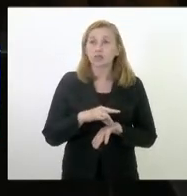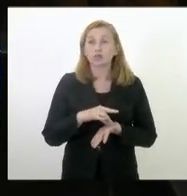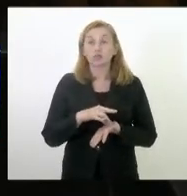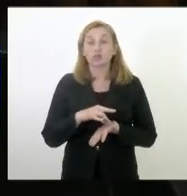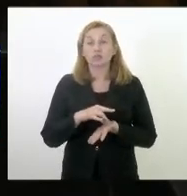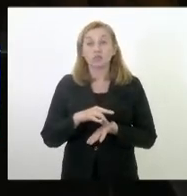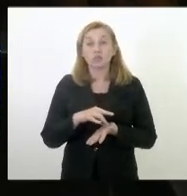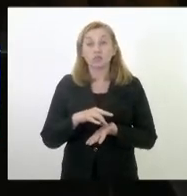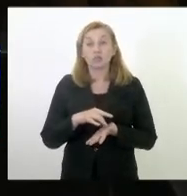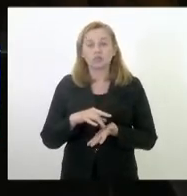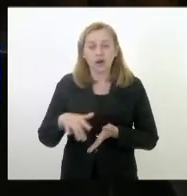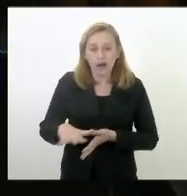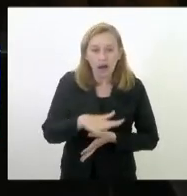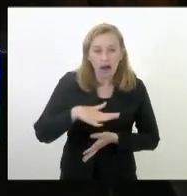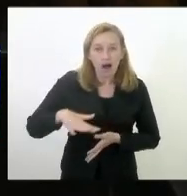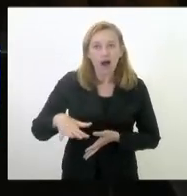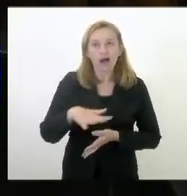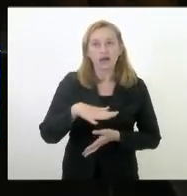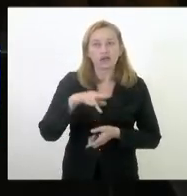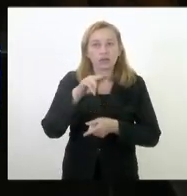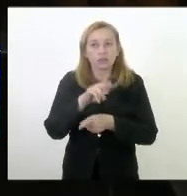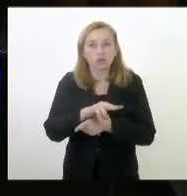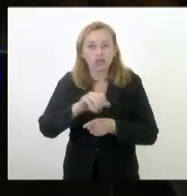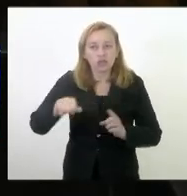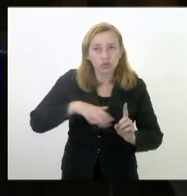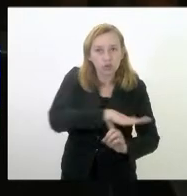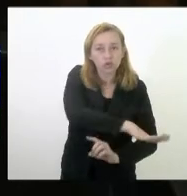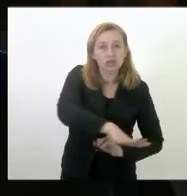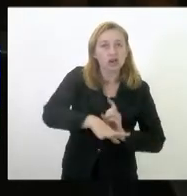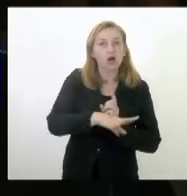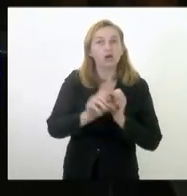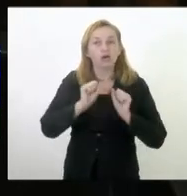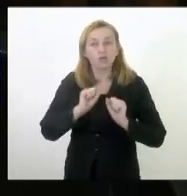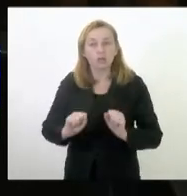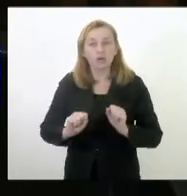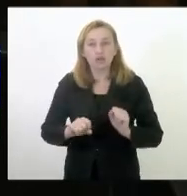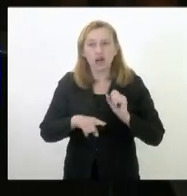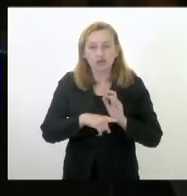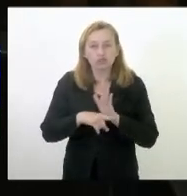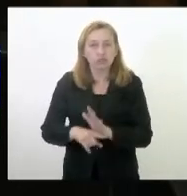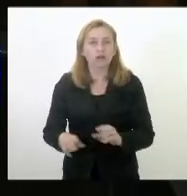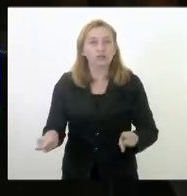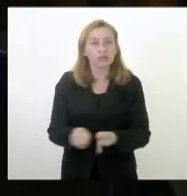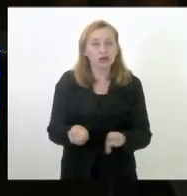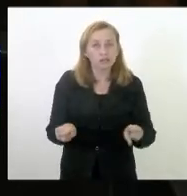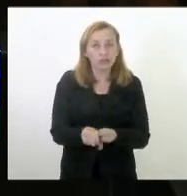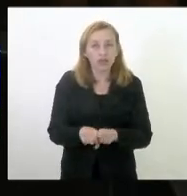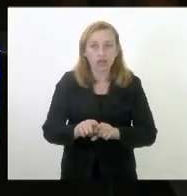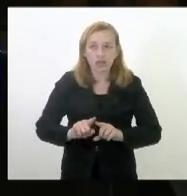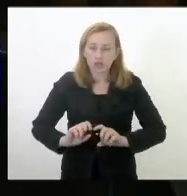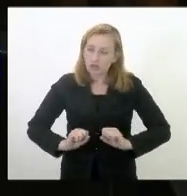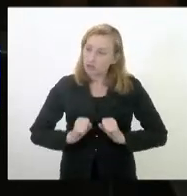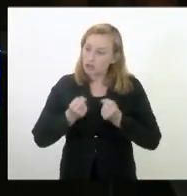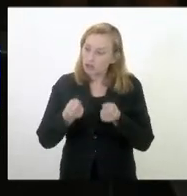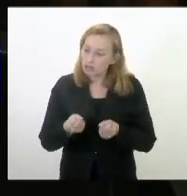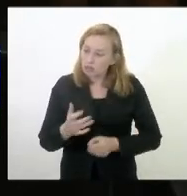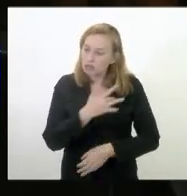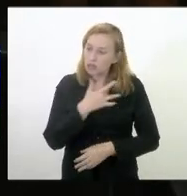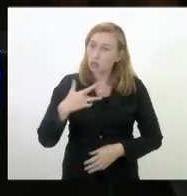proteção social que possa ir ao encontro também da nossa, do fortalecimento da nossa